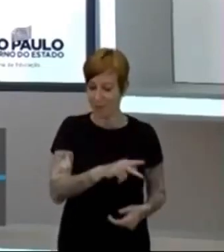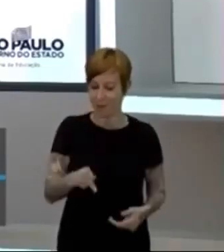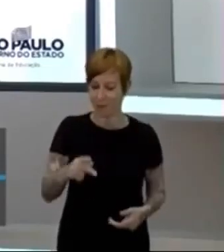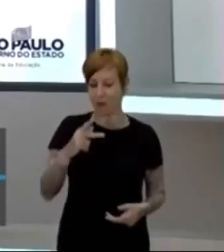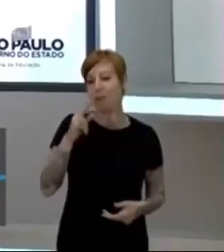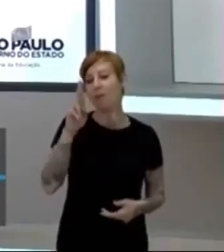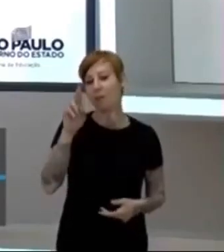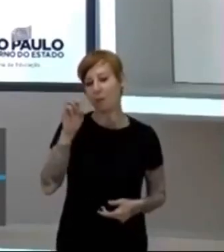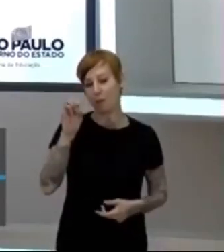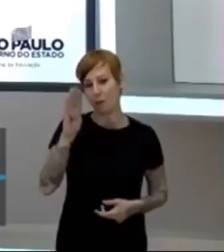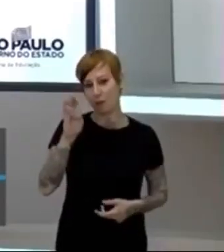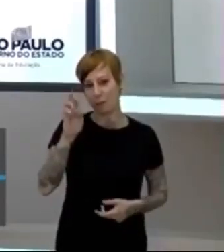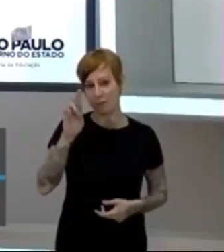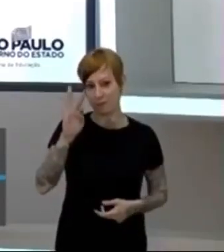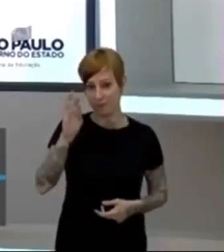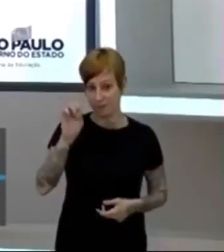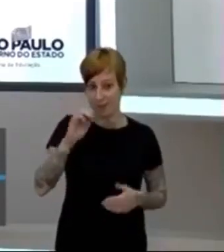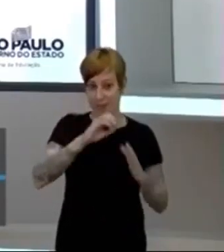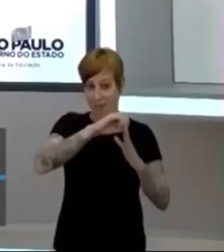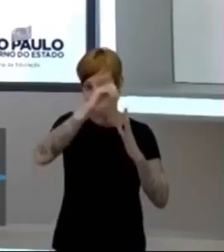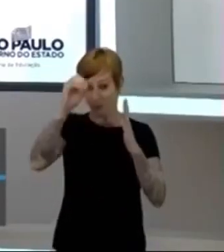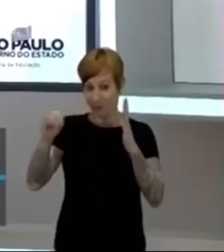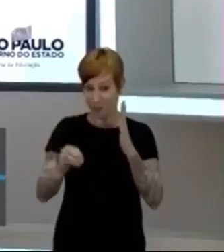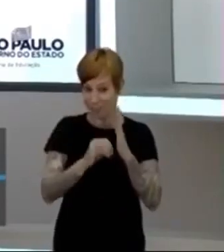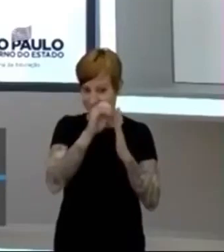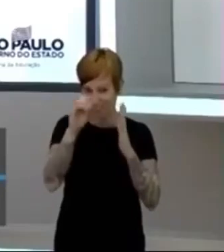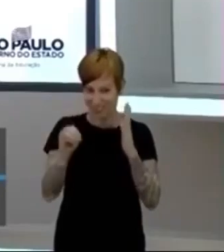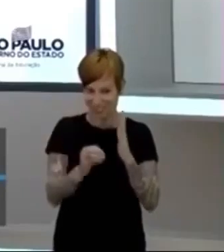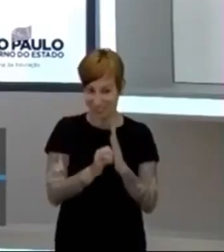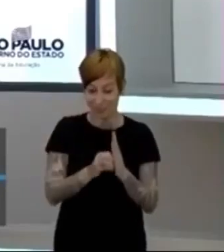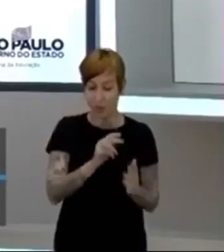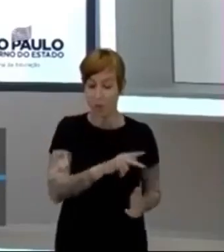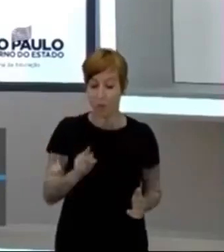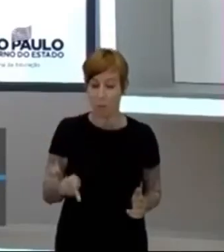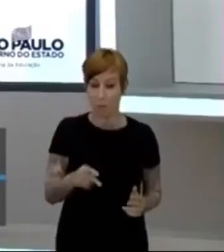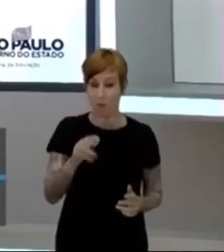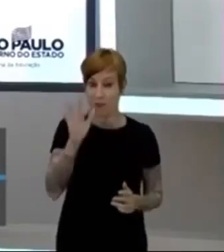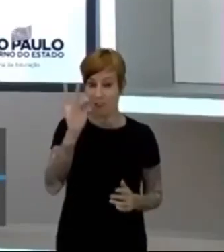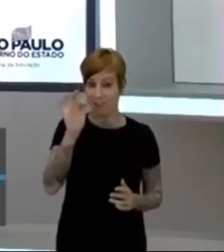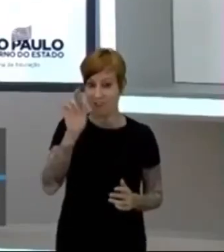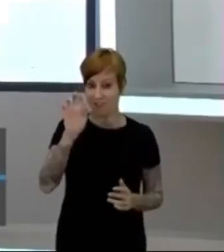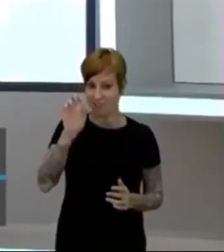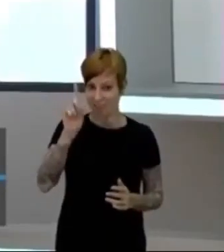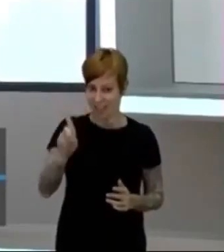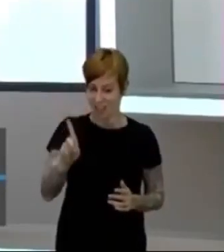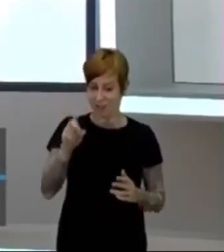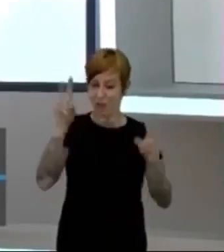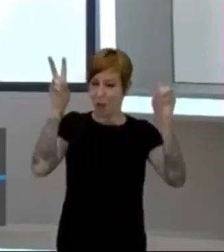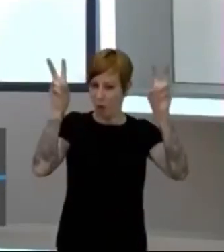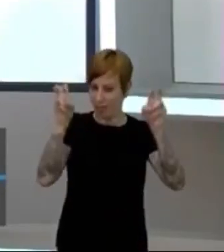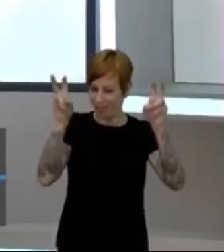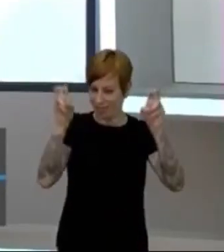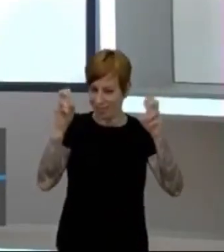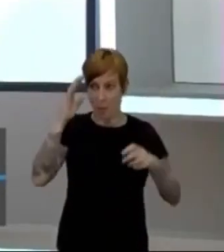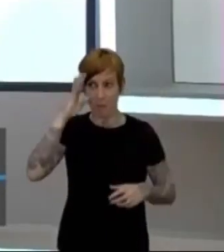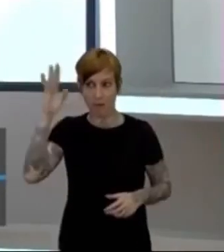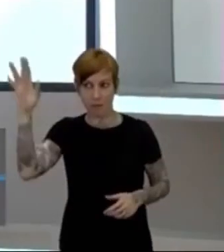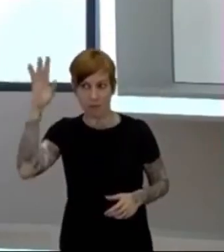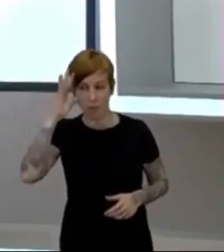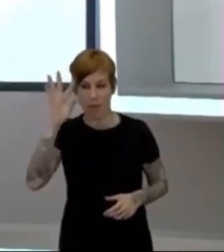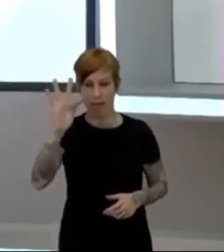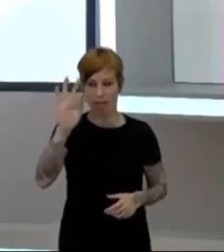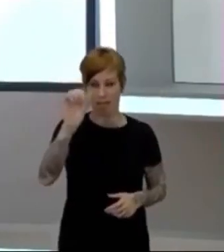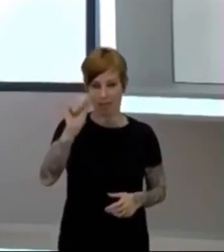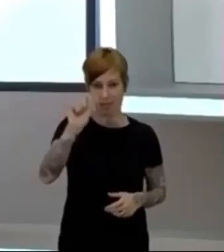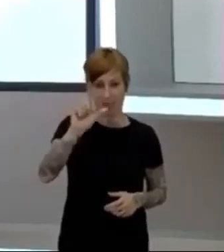Roberta, do Centro de Mídias, e hoje vocês vão ter aula com o professor Fred. E o tema da nossa aula é Teorema de Tales.